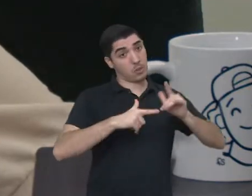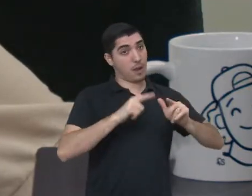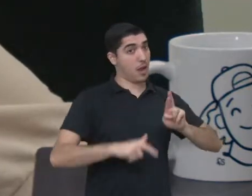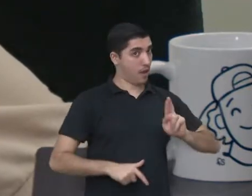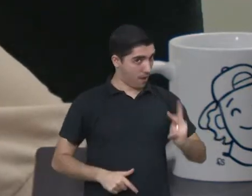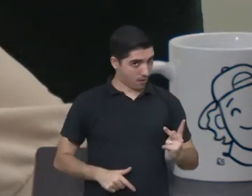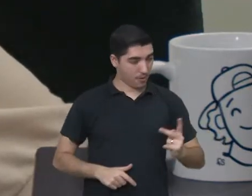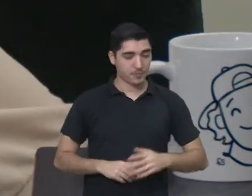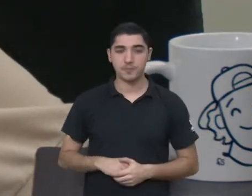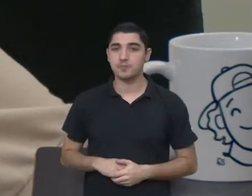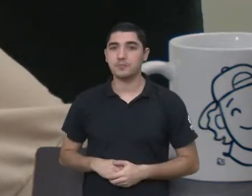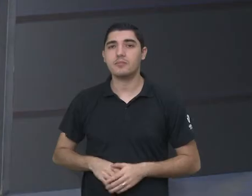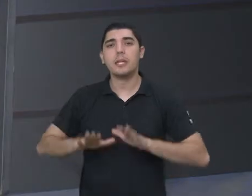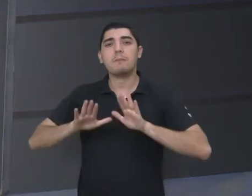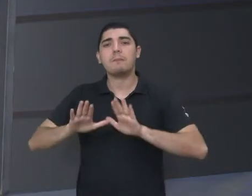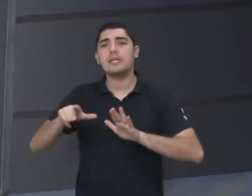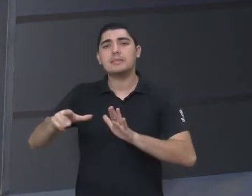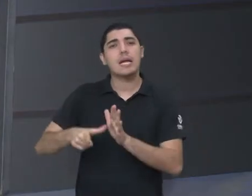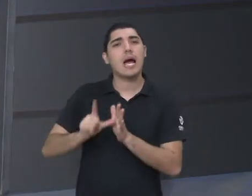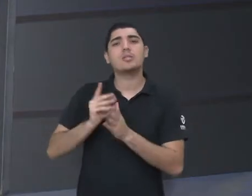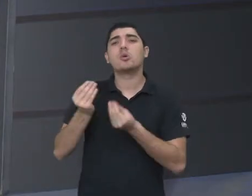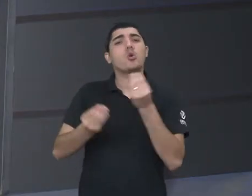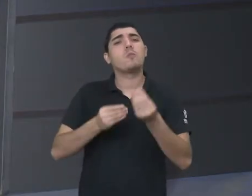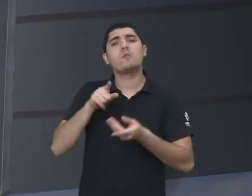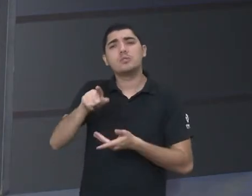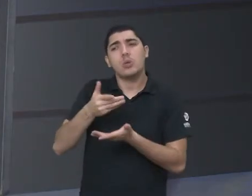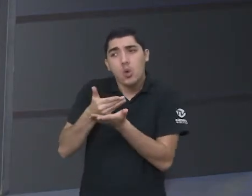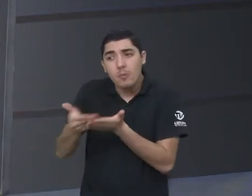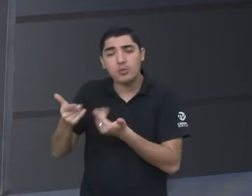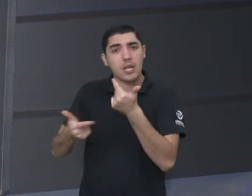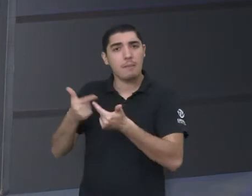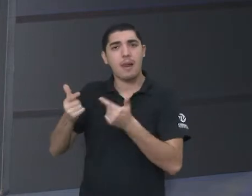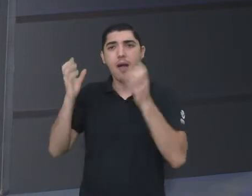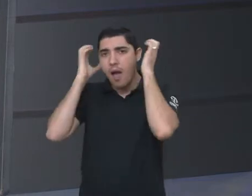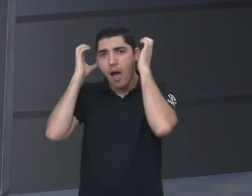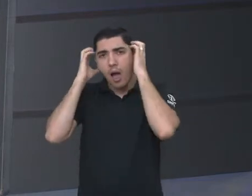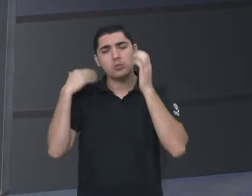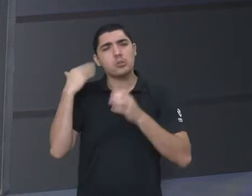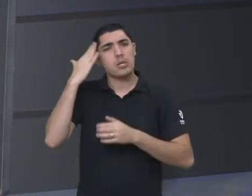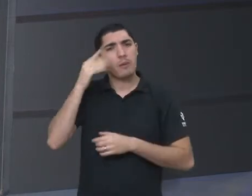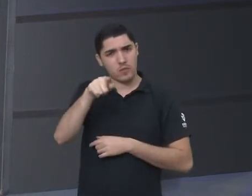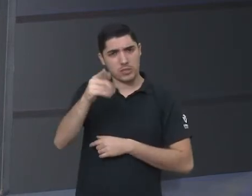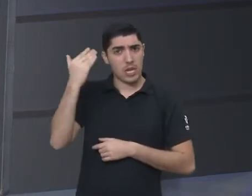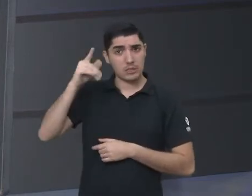rádio. Mesmo aqui em São José. O rádio não era a principal atividade, tá certo?